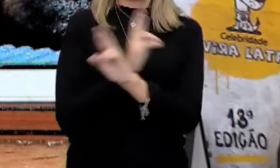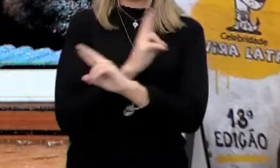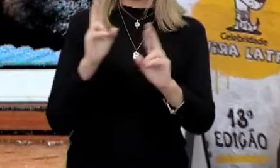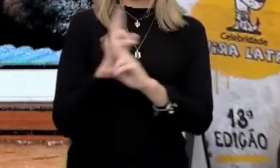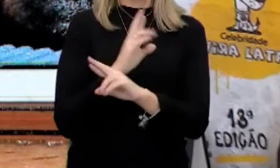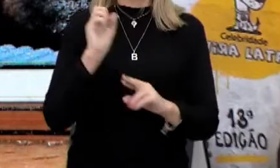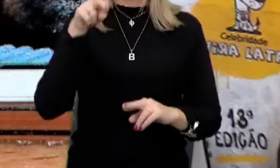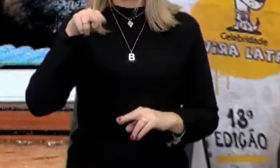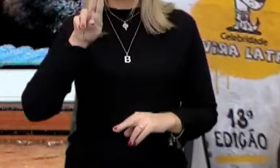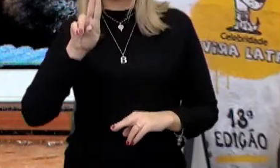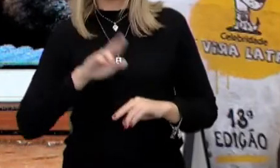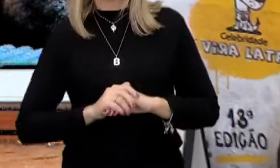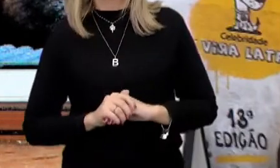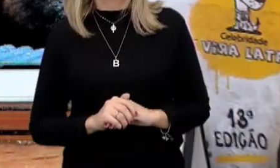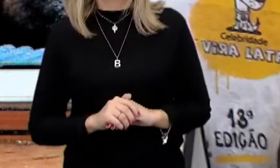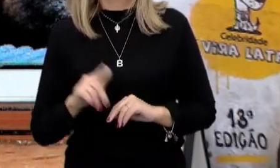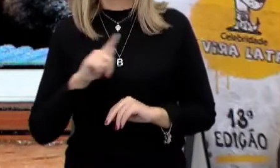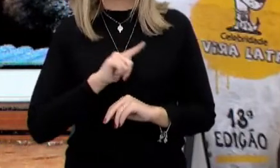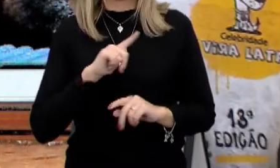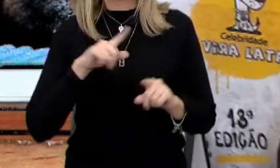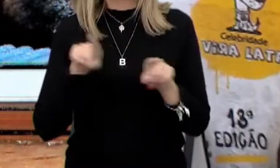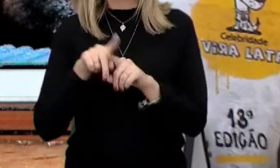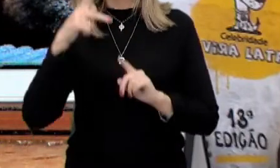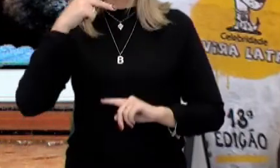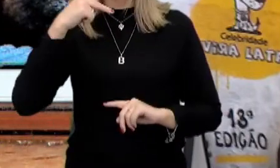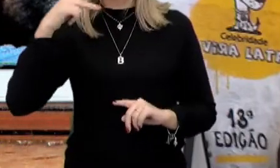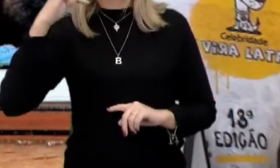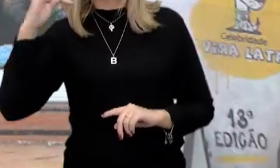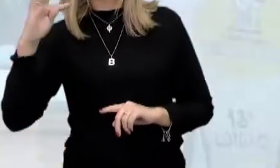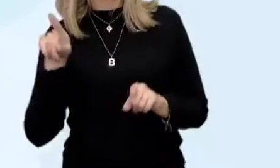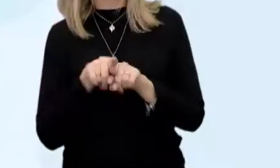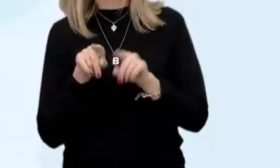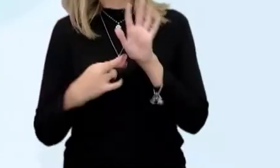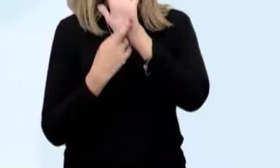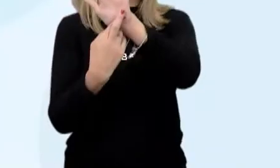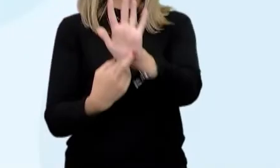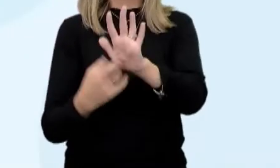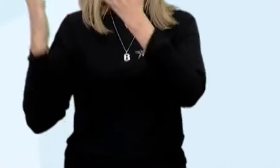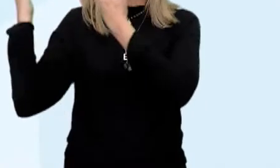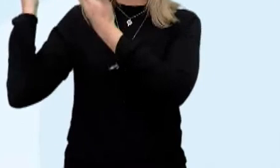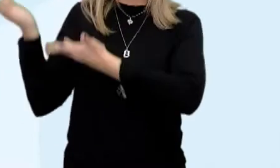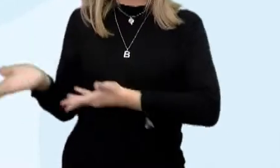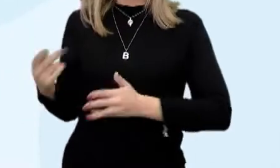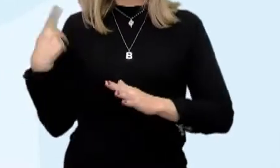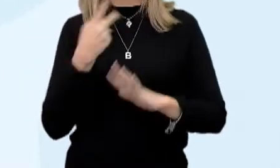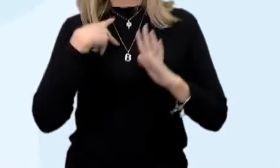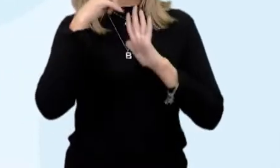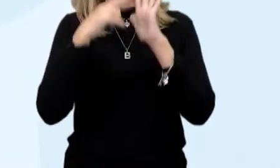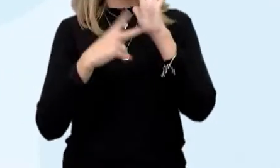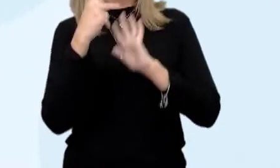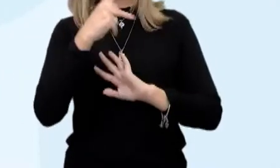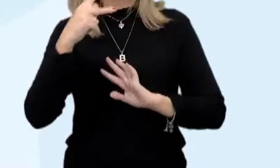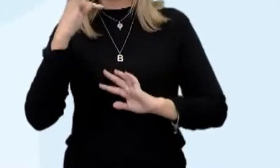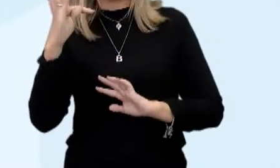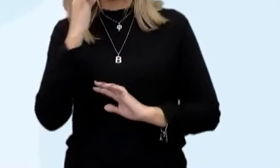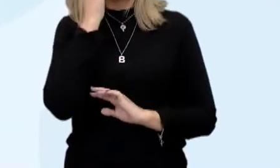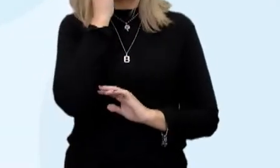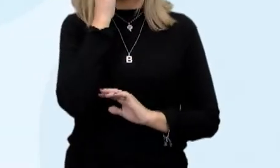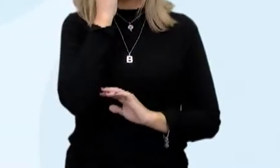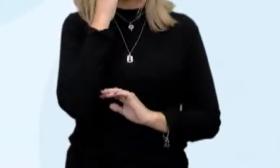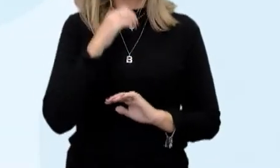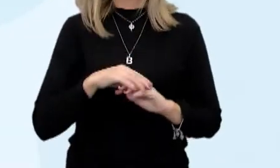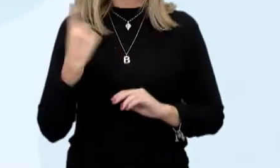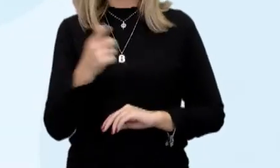ONG, que é a Celebridade Vira-Lata. Temos aí também um PPT que fala sobre o que é representatividade, a gente já leu esse PPT nas aulas anteriores, tá